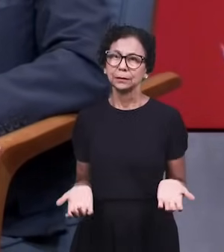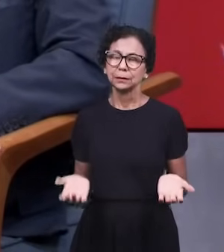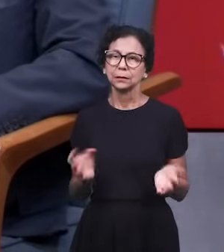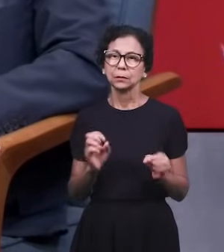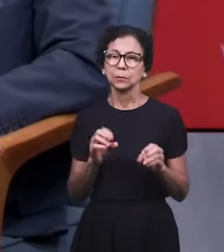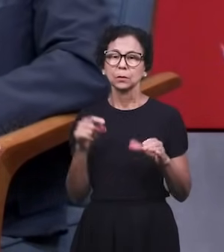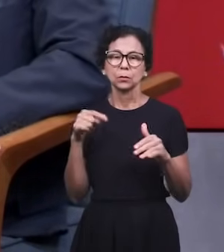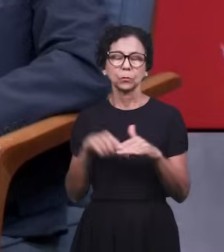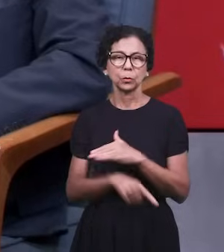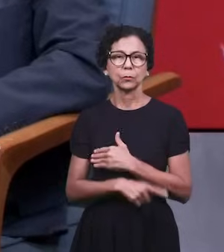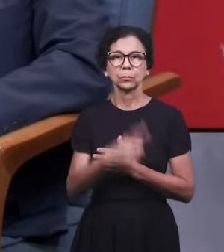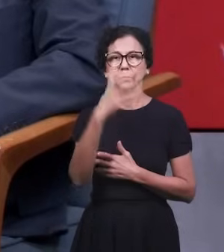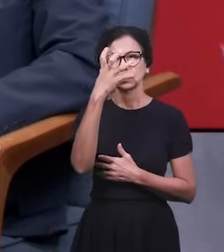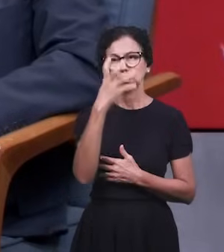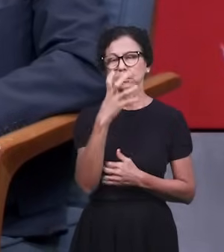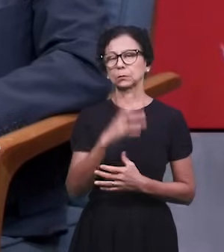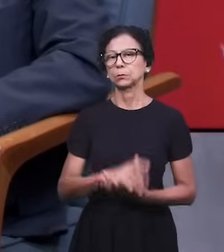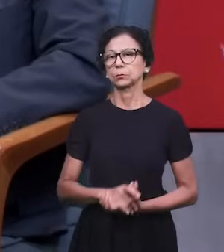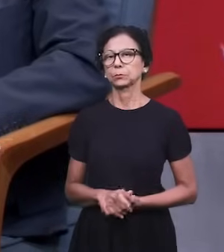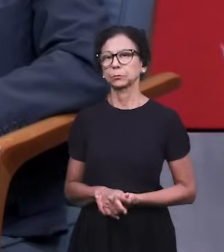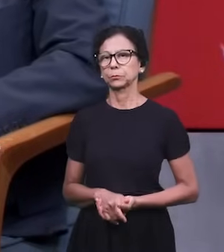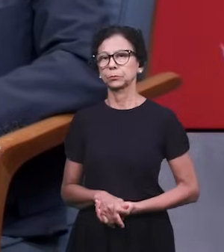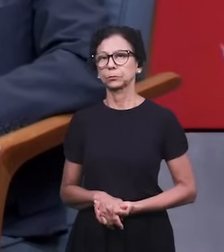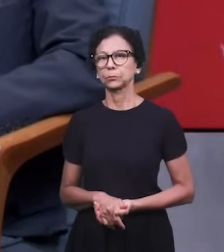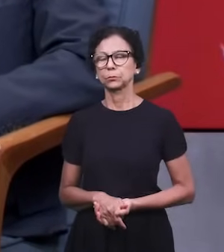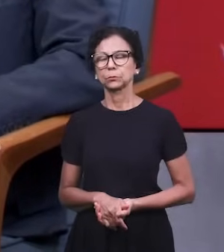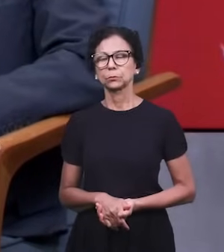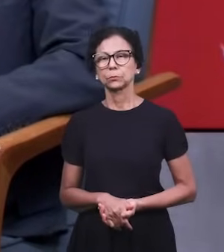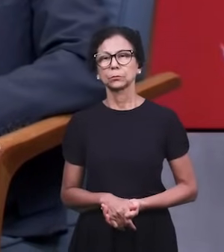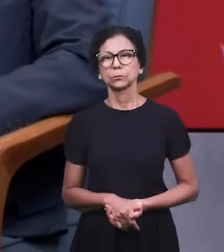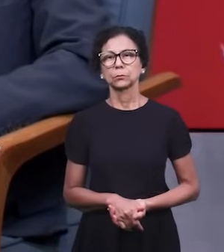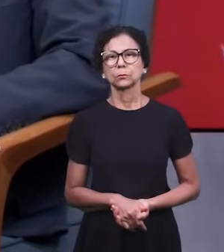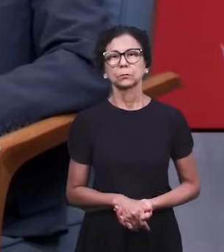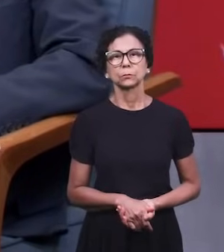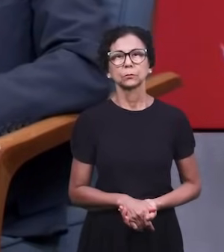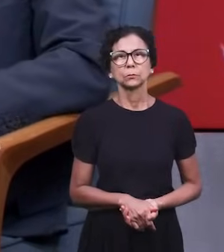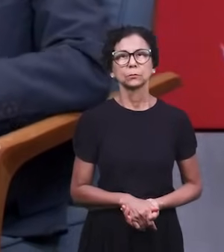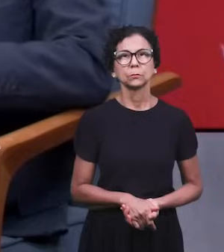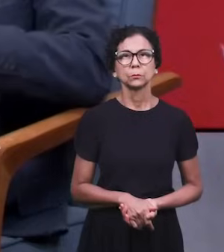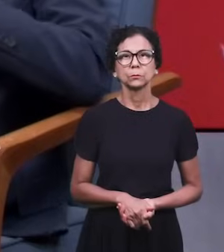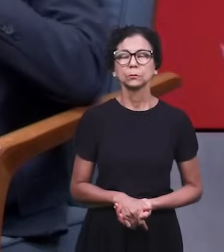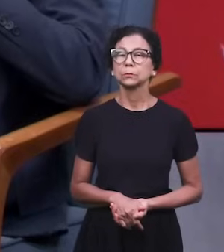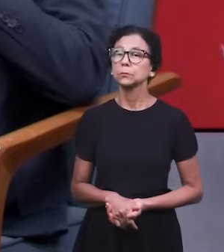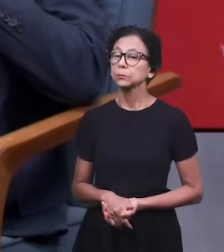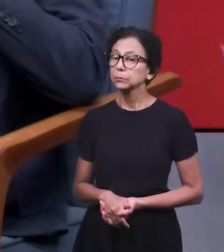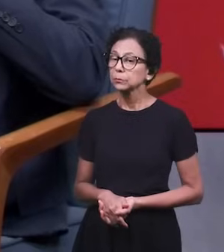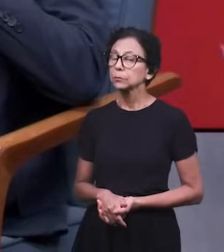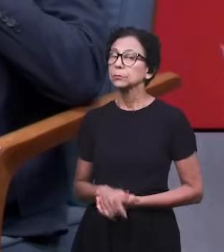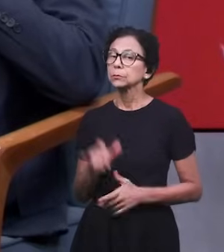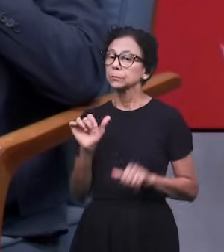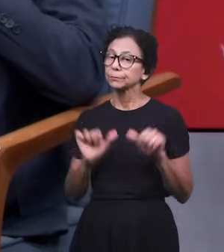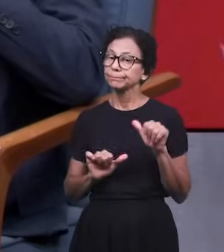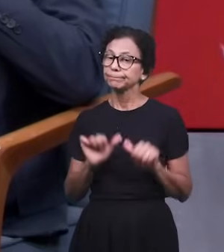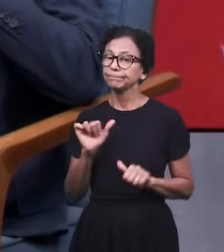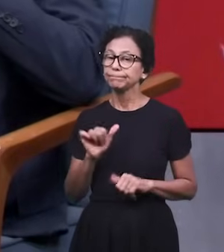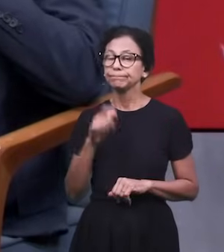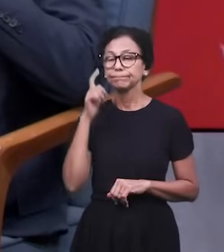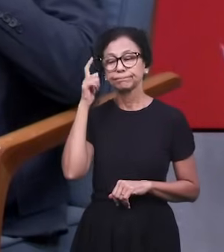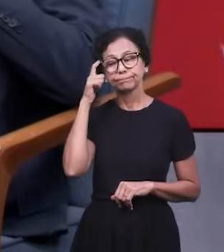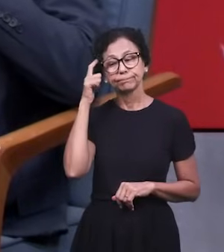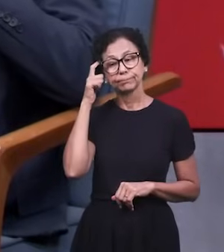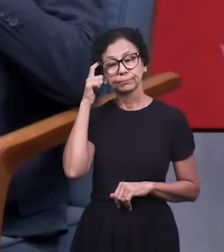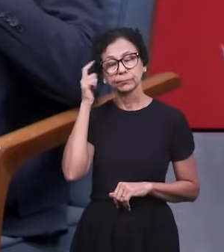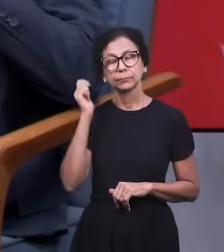e muito sério para nós. E para que nós meditemos e entendamos isso. Muito